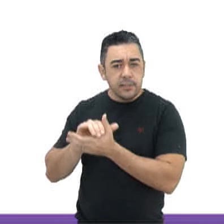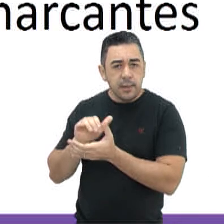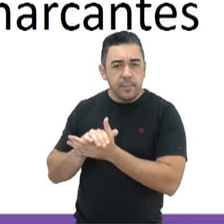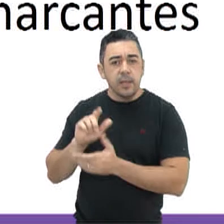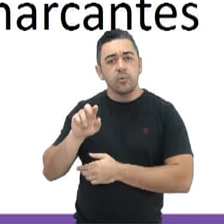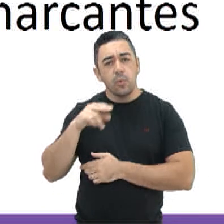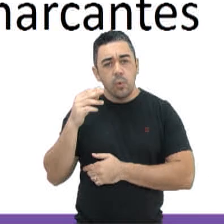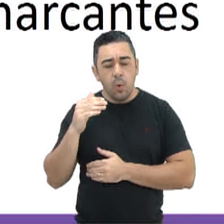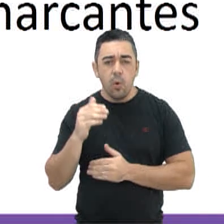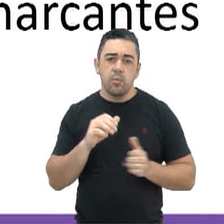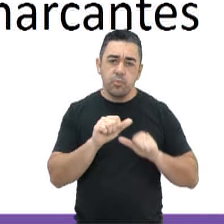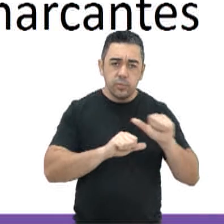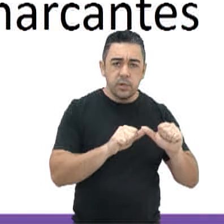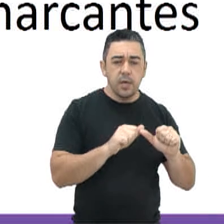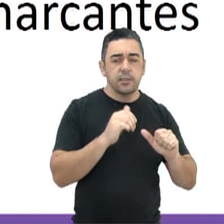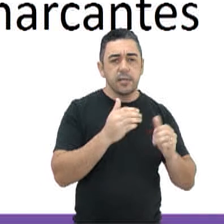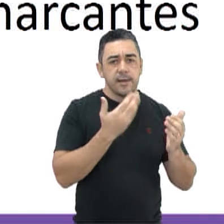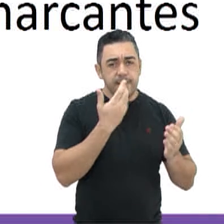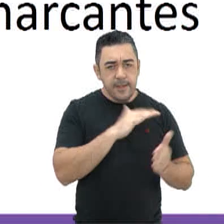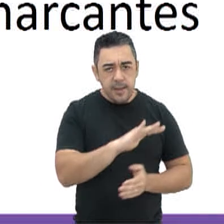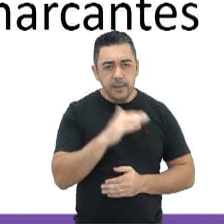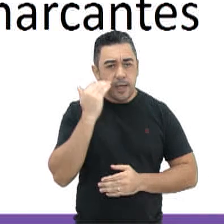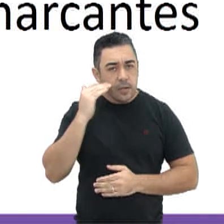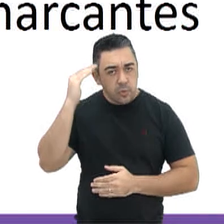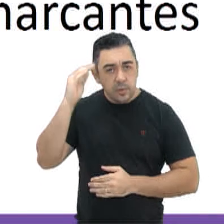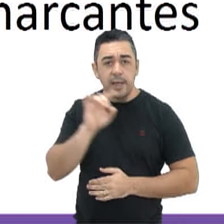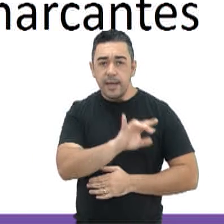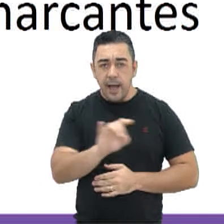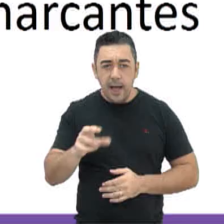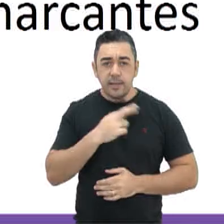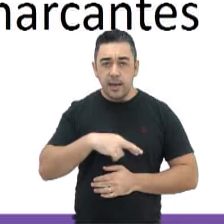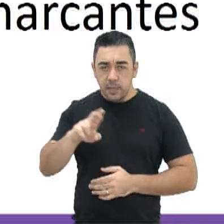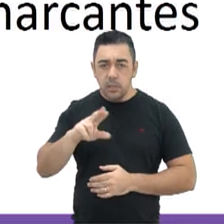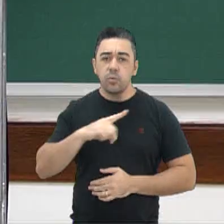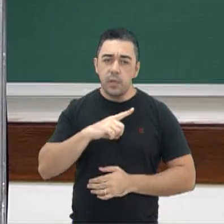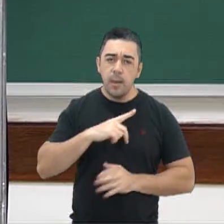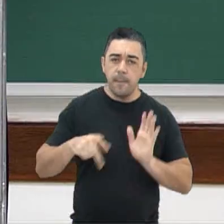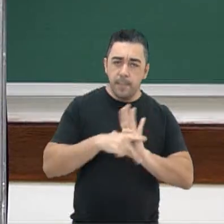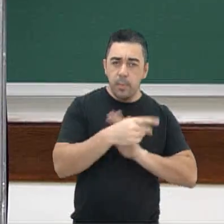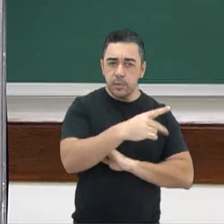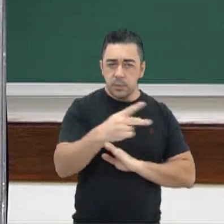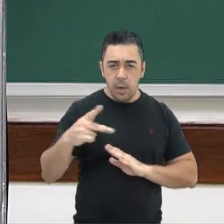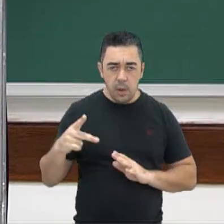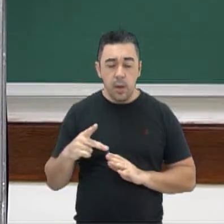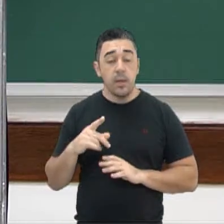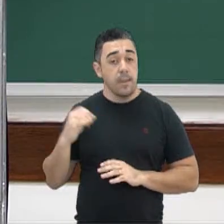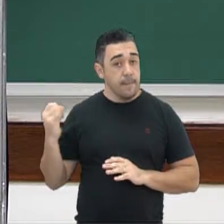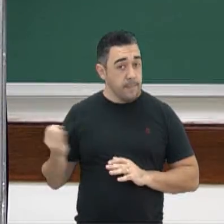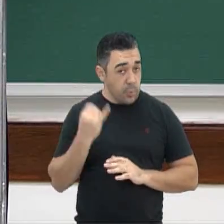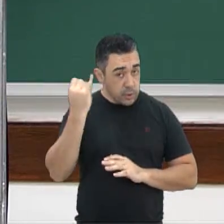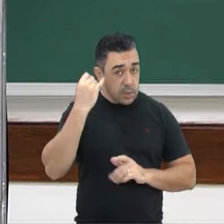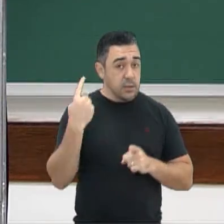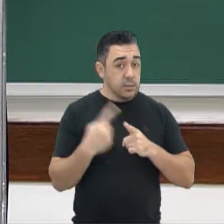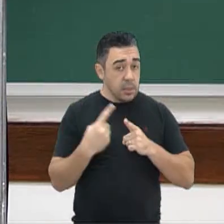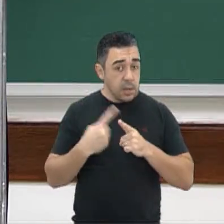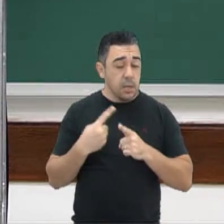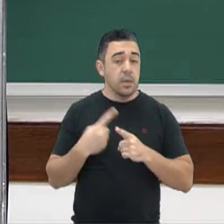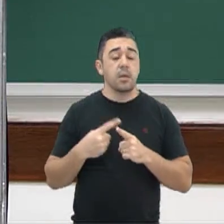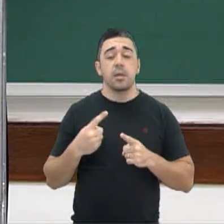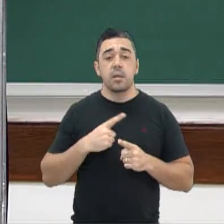de transição. Cada religião possui seus ritos de passagem. Como podemos ver, eles são importantes porque definem